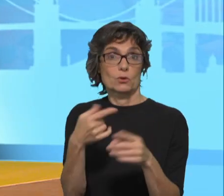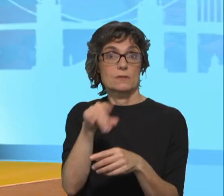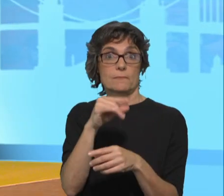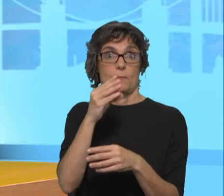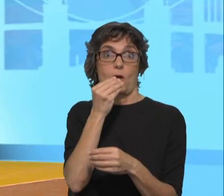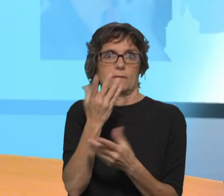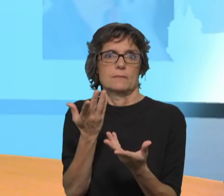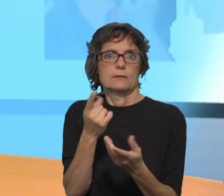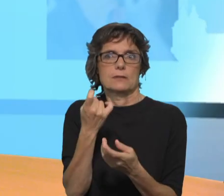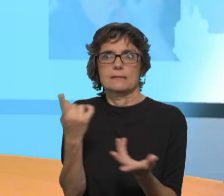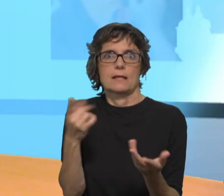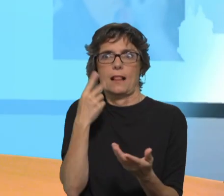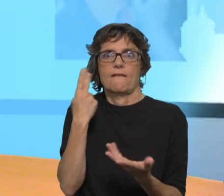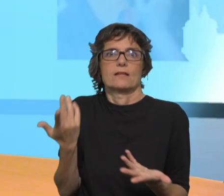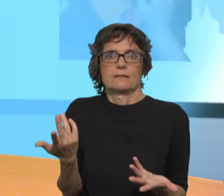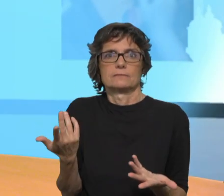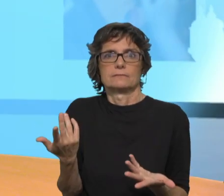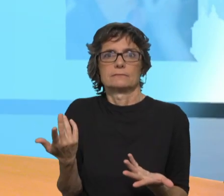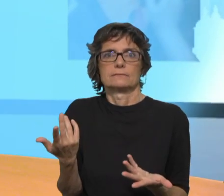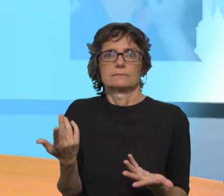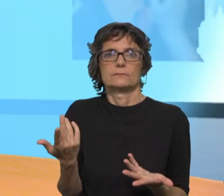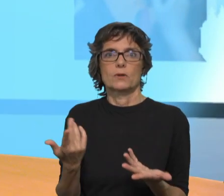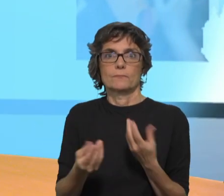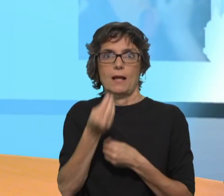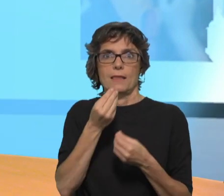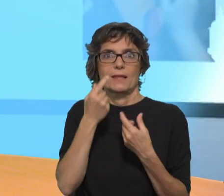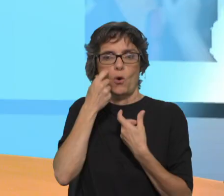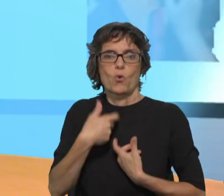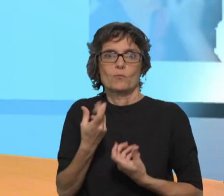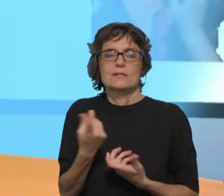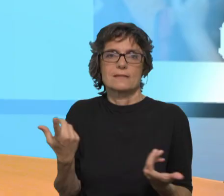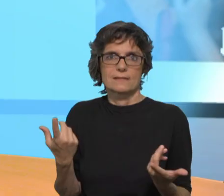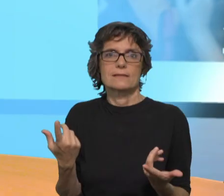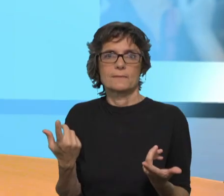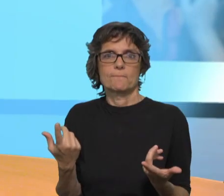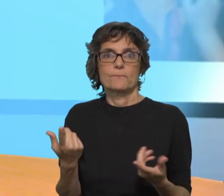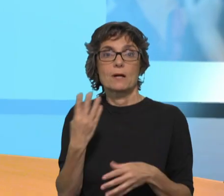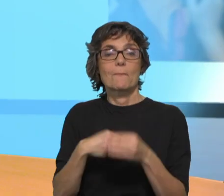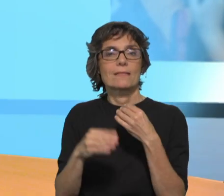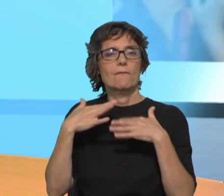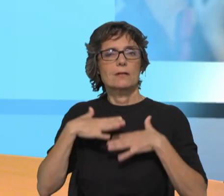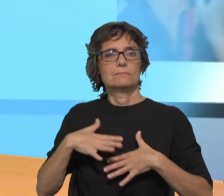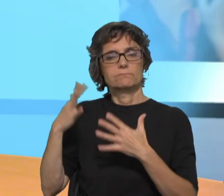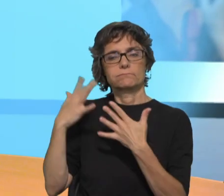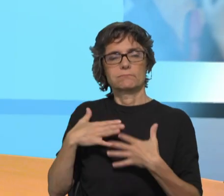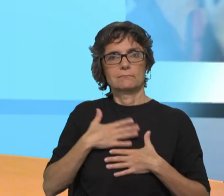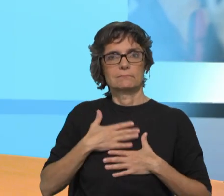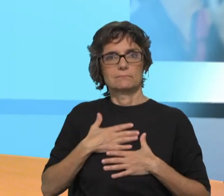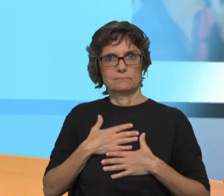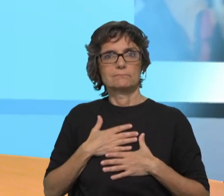alimento, de nos alimentarmos, não sobrevivemos sem os alimentos, a nossa saúde.